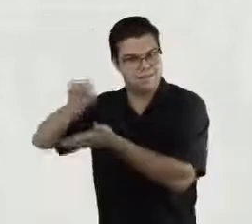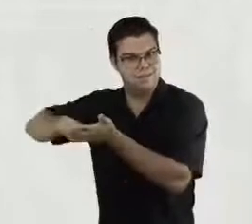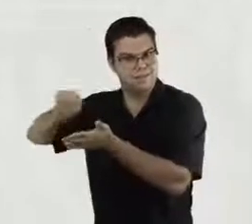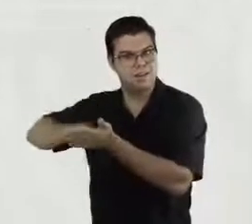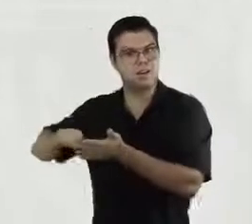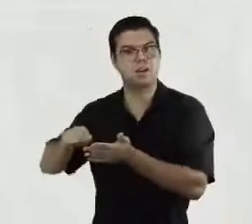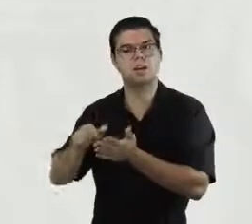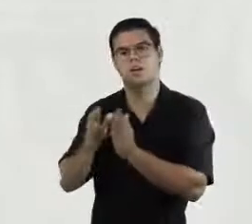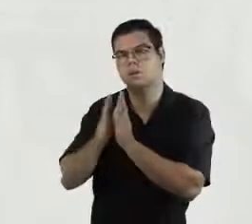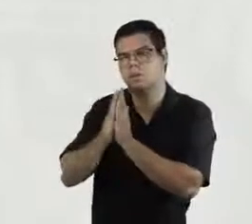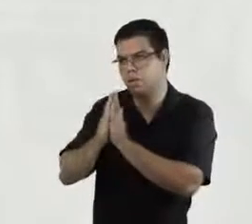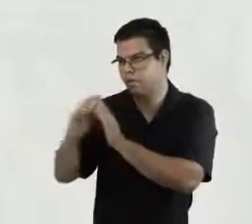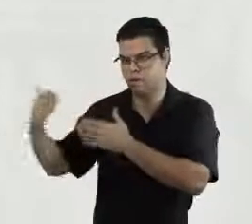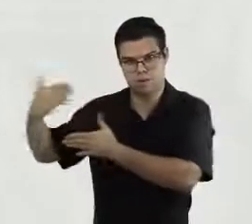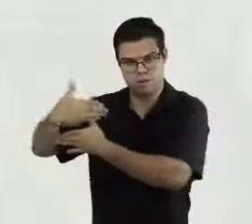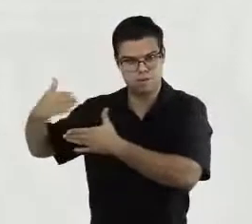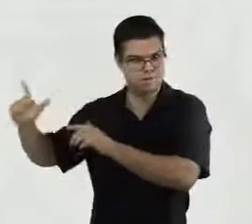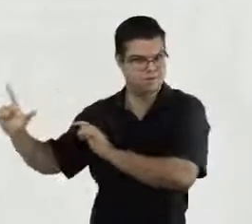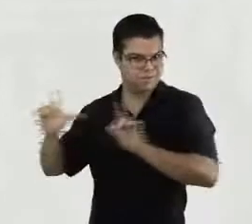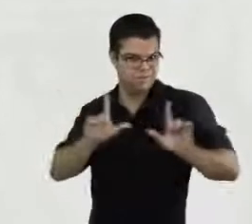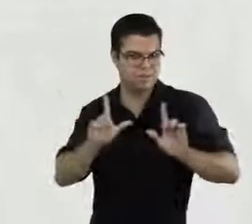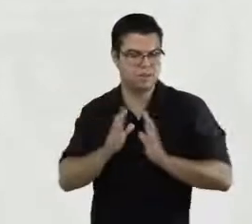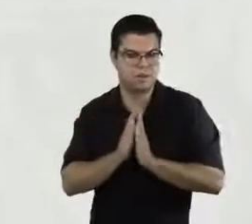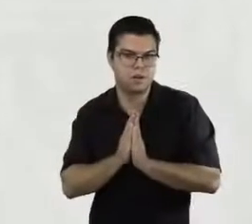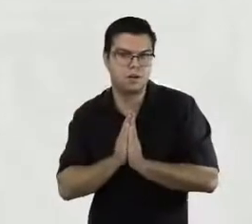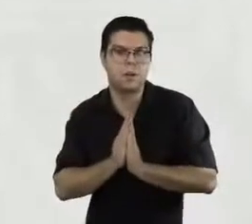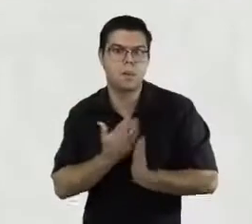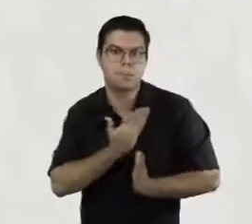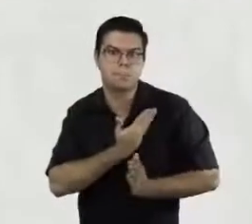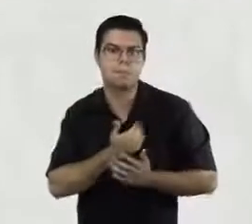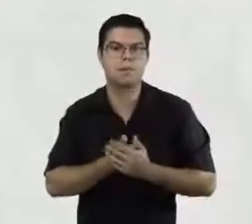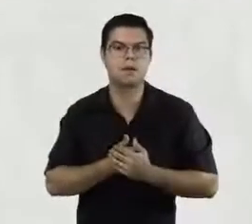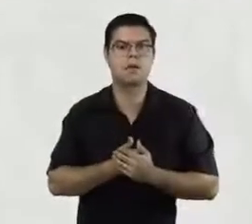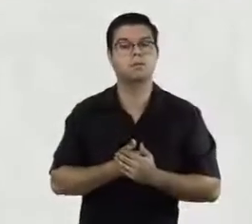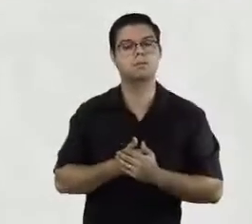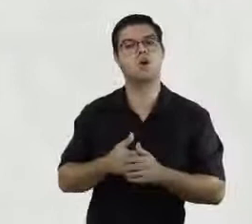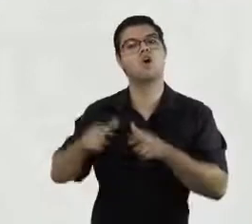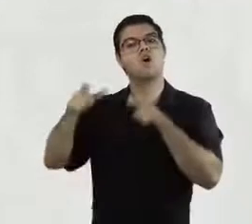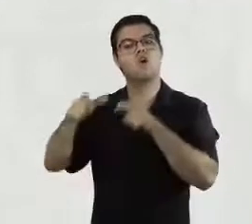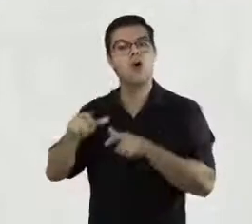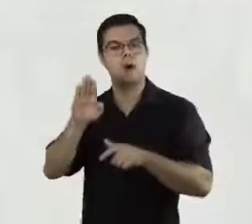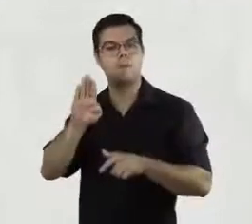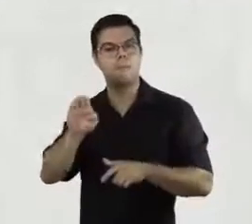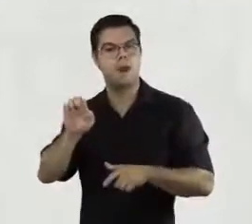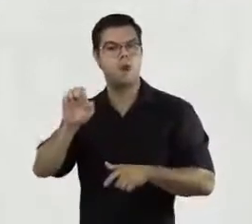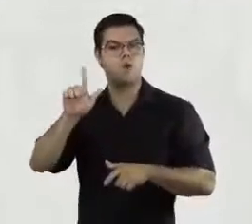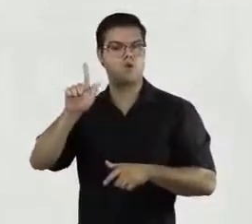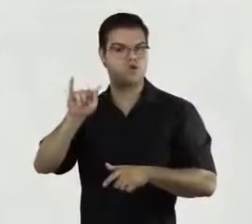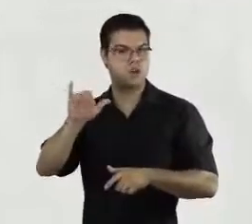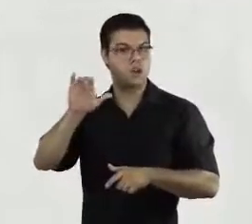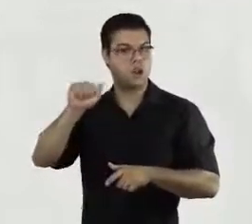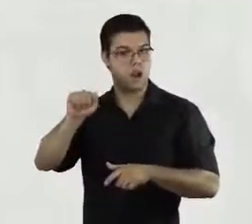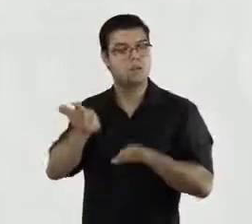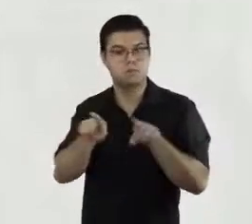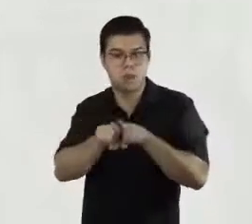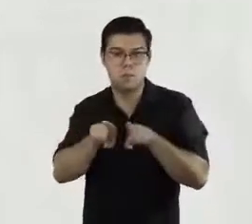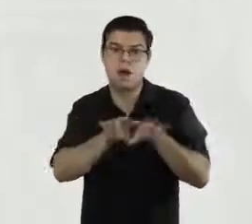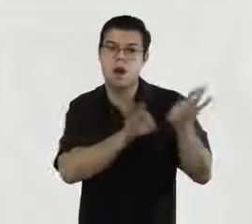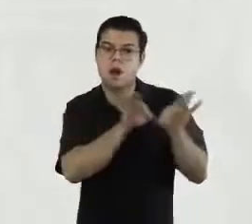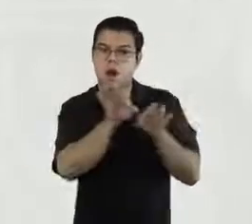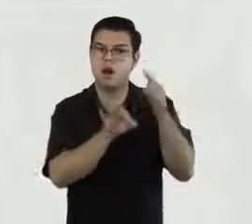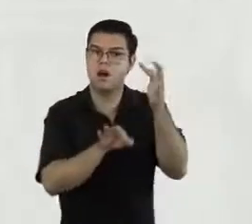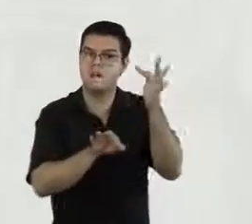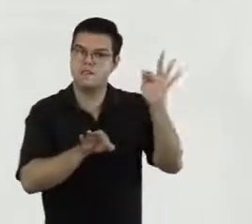por gentileza podem mudar o slide, esfera documental, surgida na Bélgica, organizada na França. Ao meu ver,